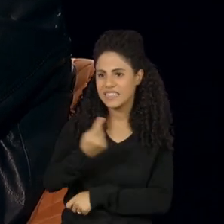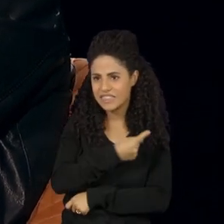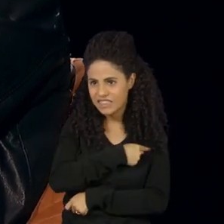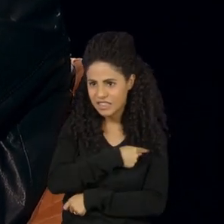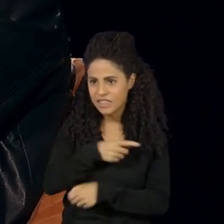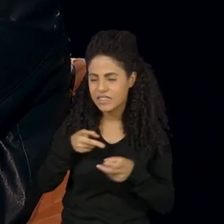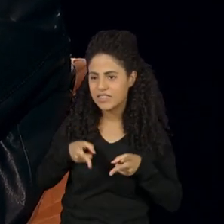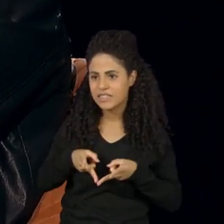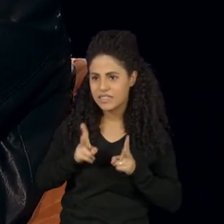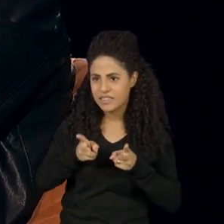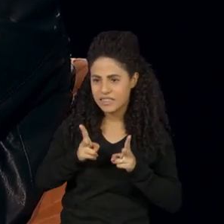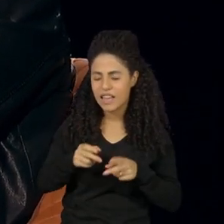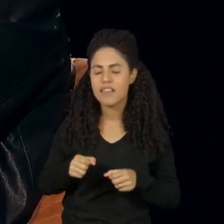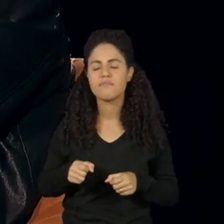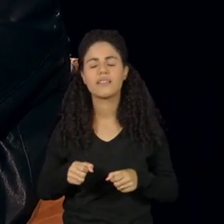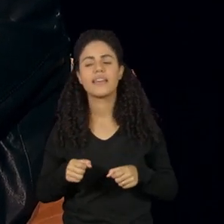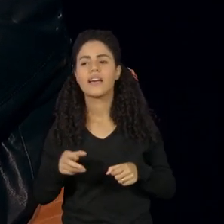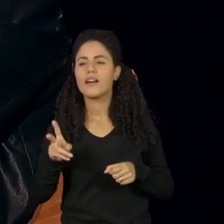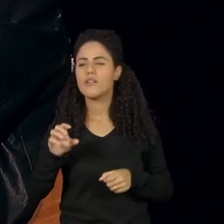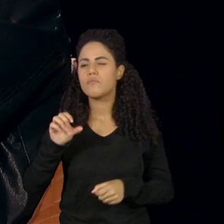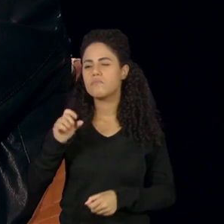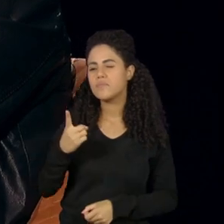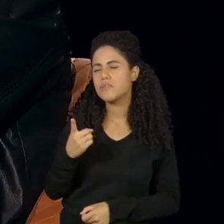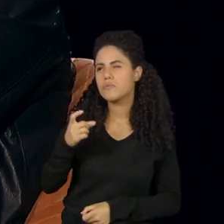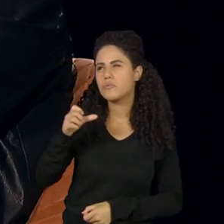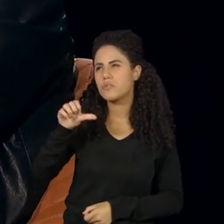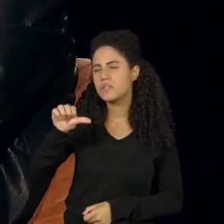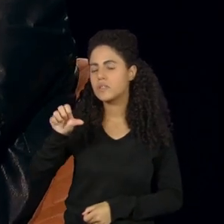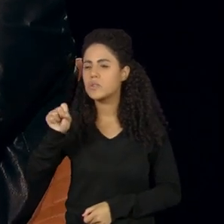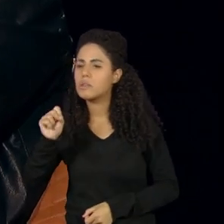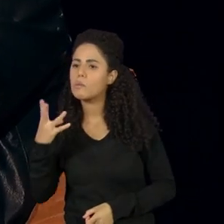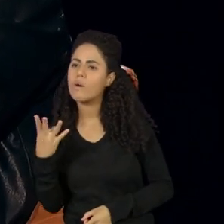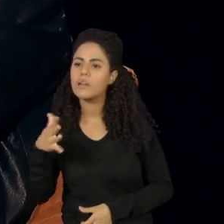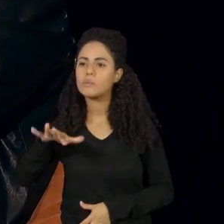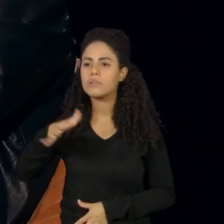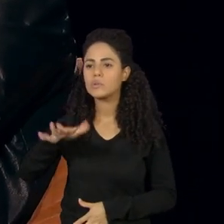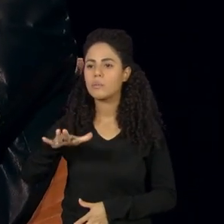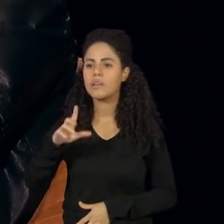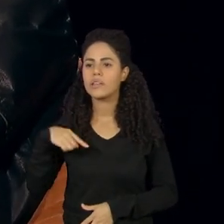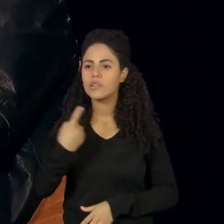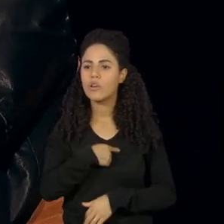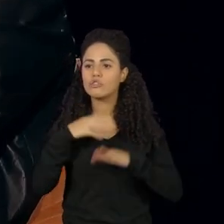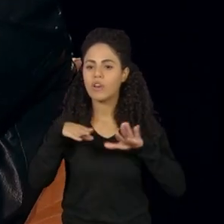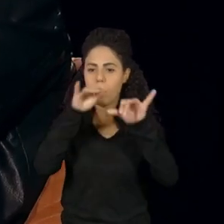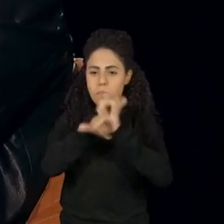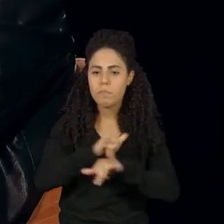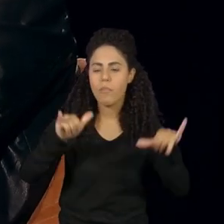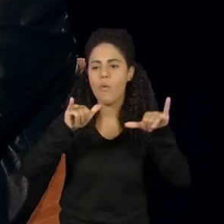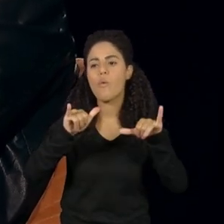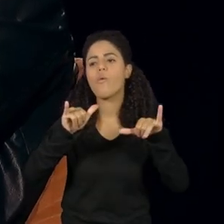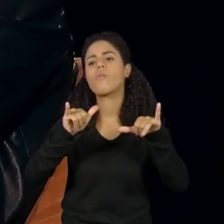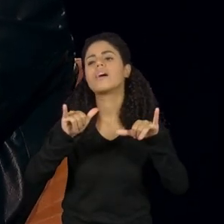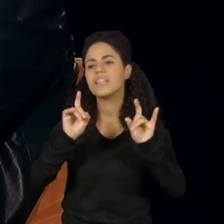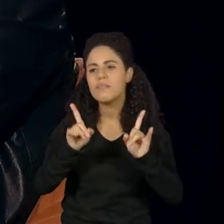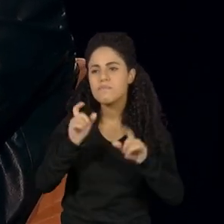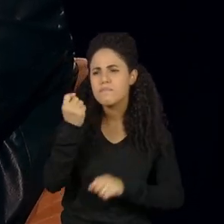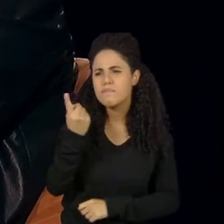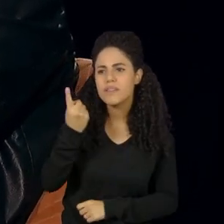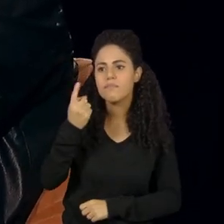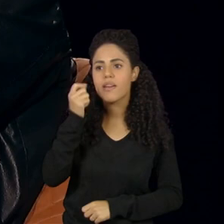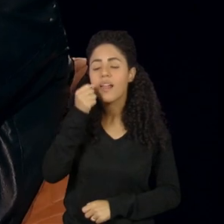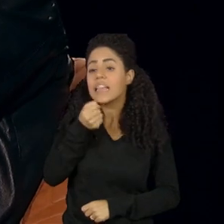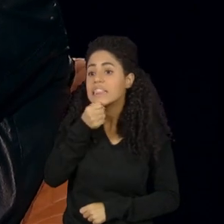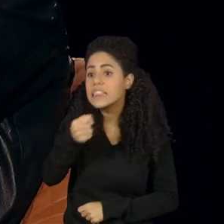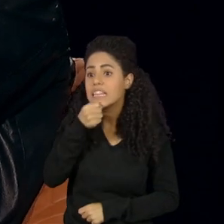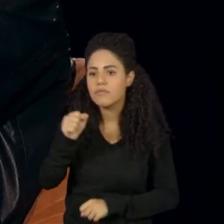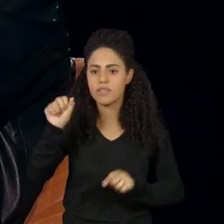Entrevistou o grupo, isso em 84, né? A gente tinha saído matéria, já o Nilson Monteiro foi o primeiro que fez matéria na Folha, mas a primeira entrevista